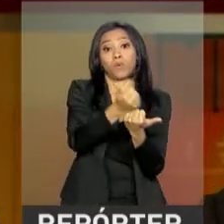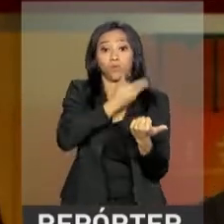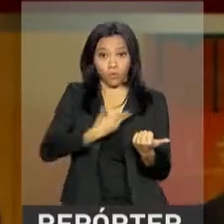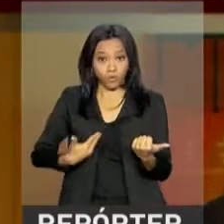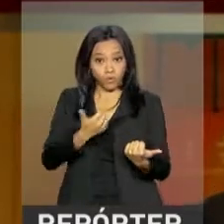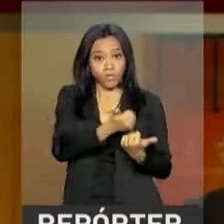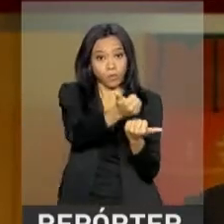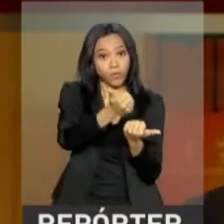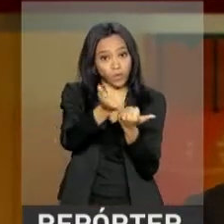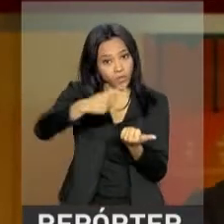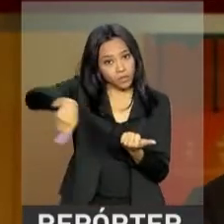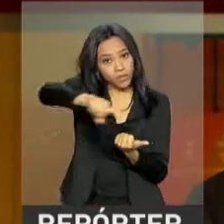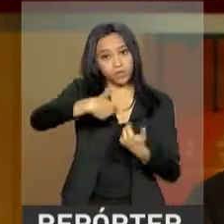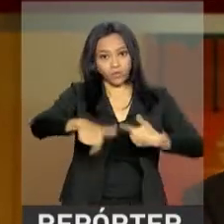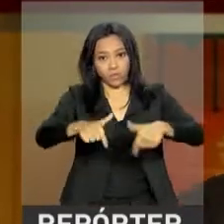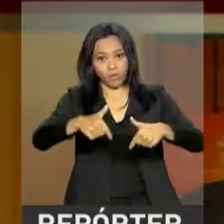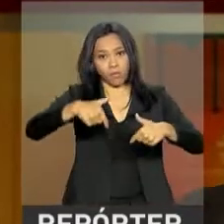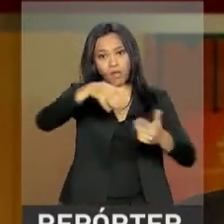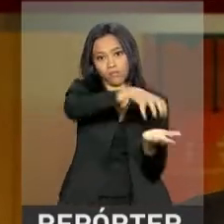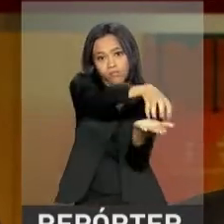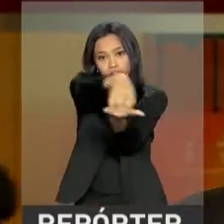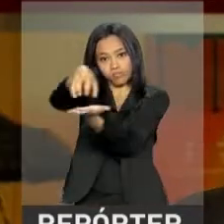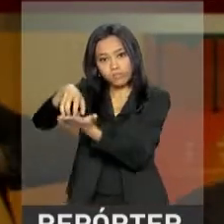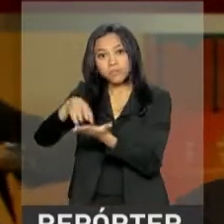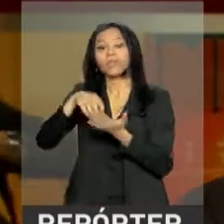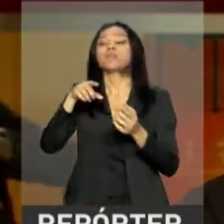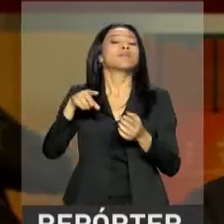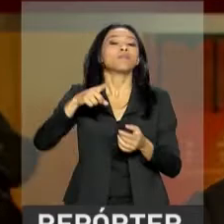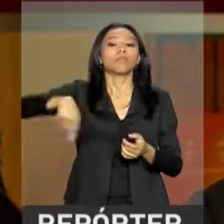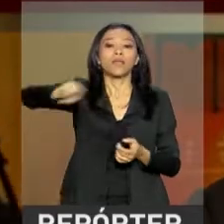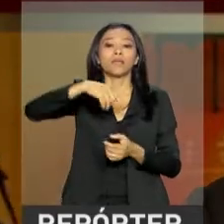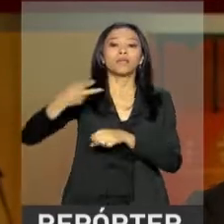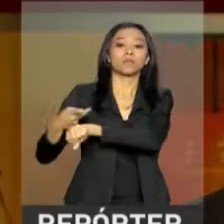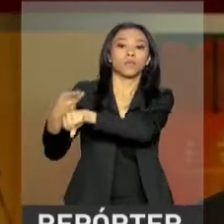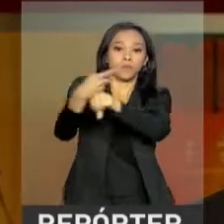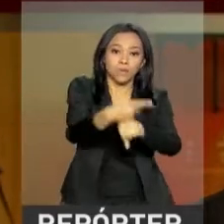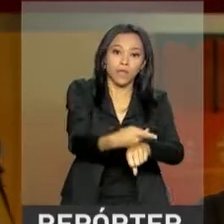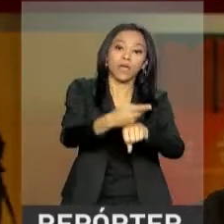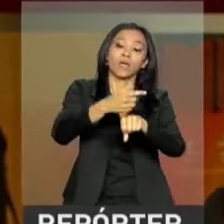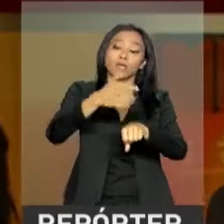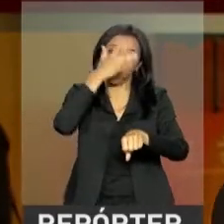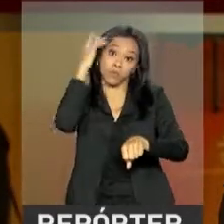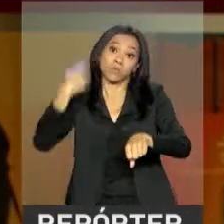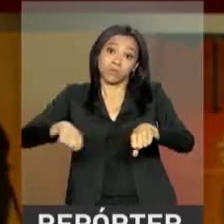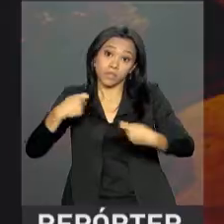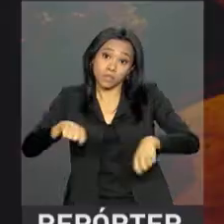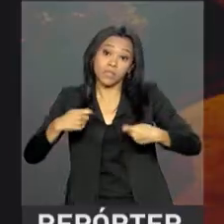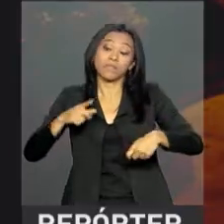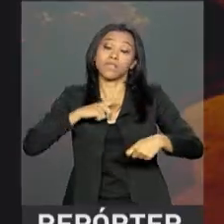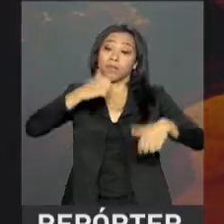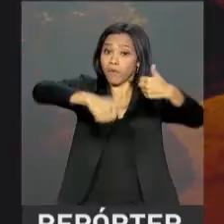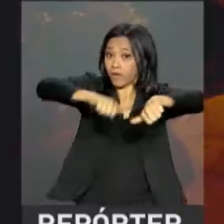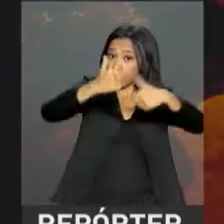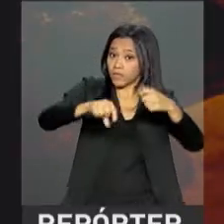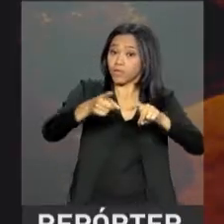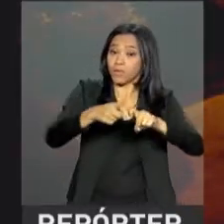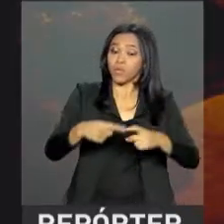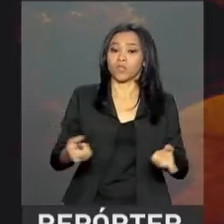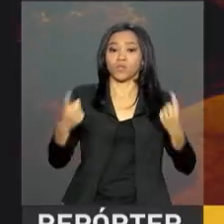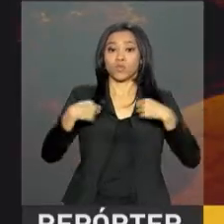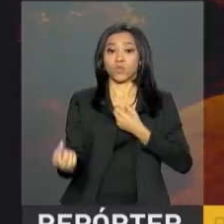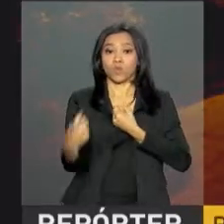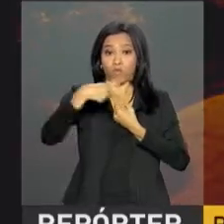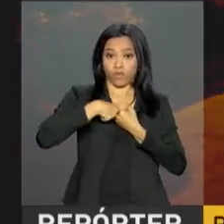humanos uma referência desses usuários na rede pública de serviços avaliação médica os convênios entre governo